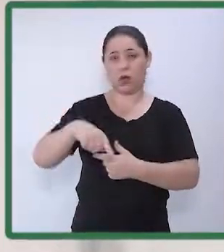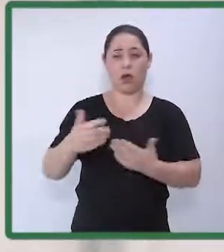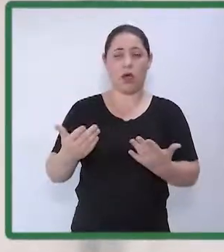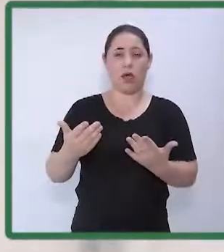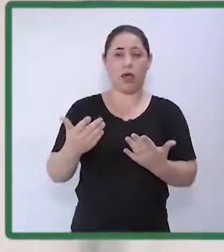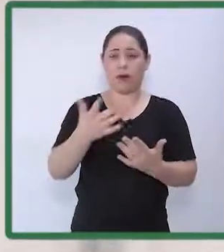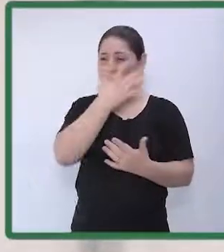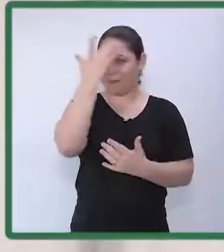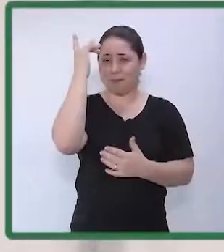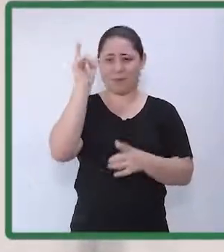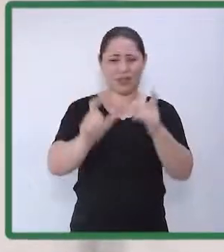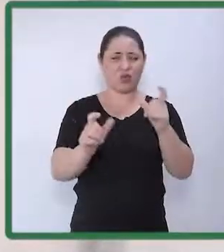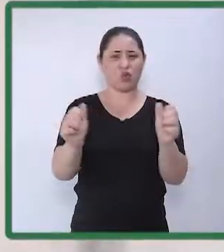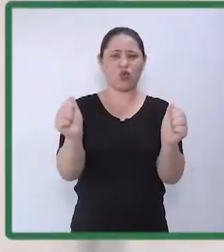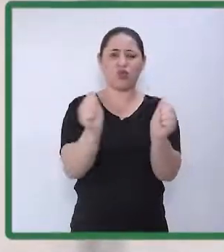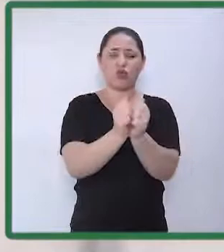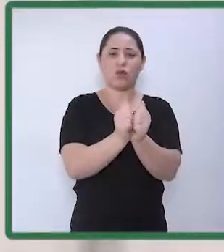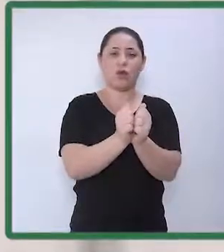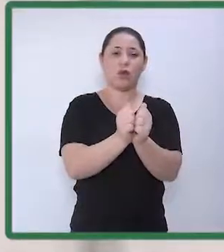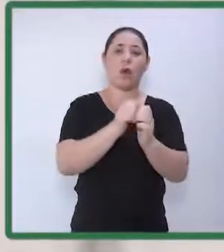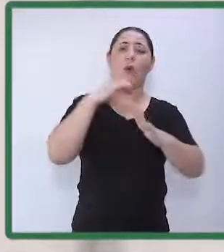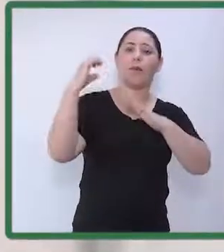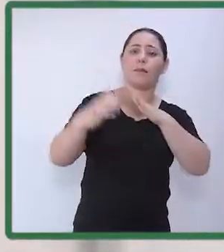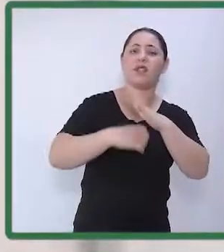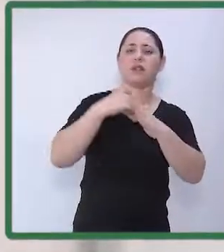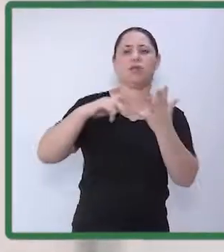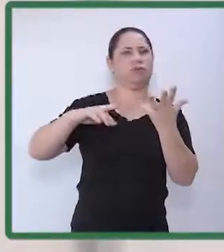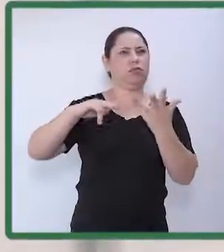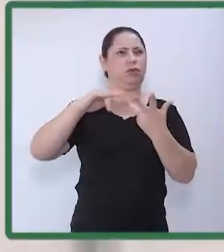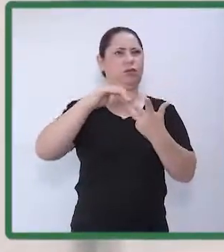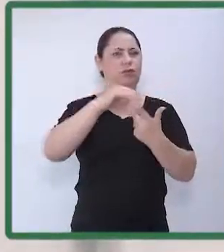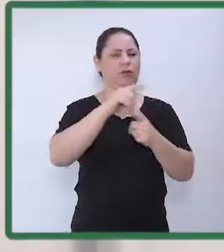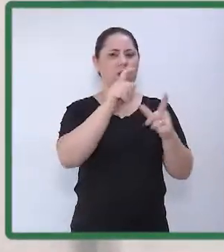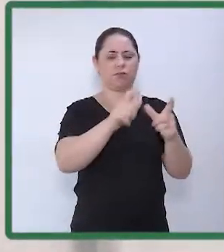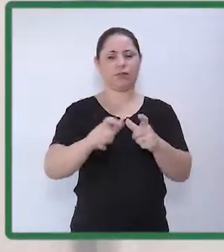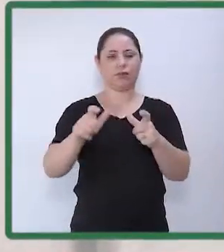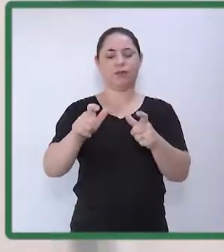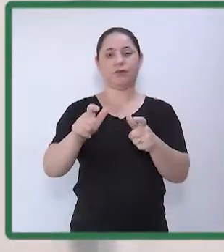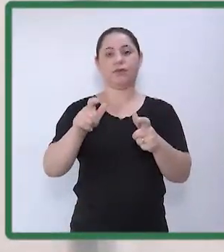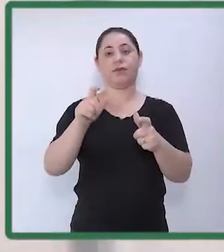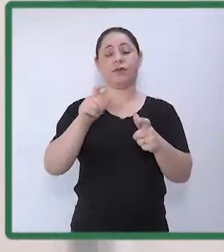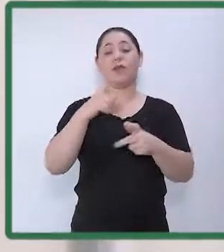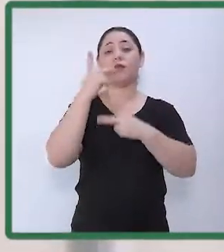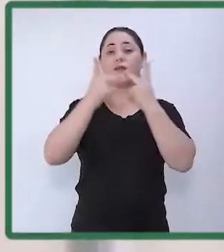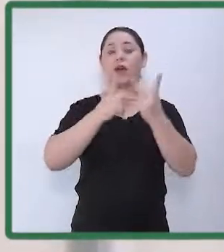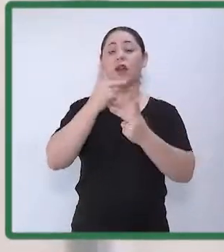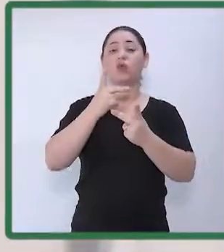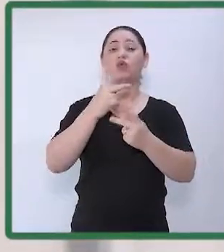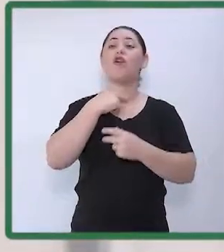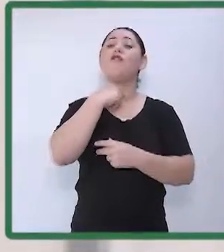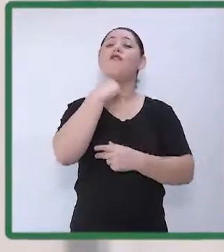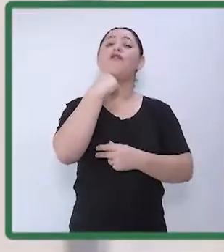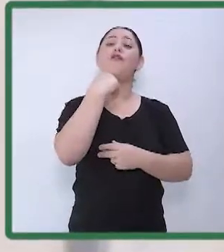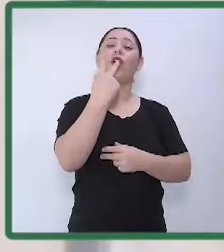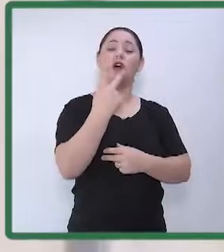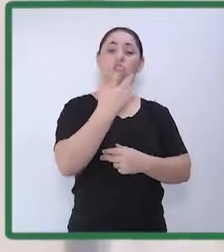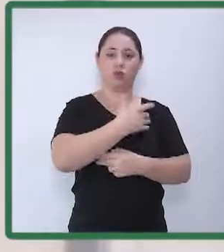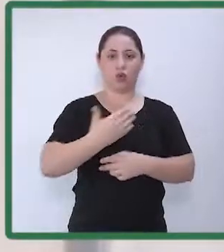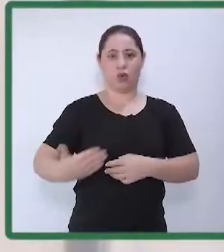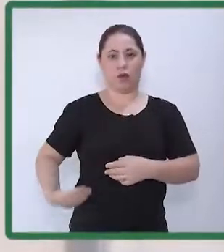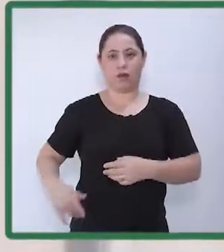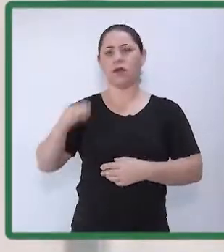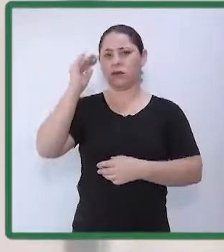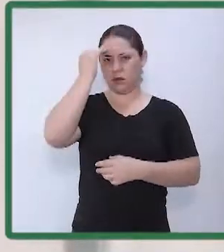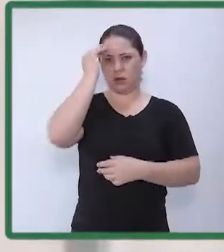né, com as pessoas, né, os empresários, enfim, então eu falo que nós somos a voz, né? E